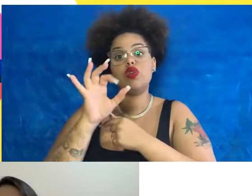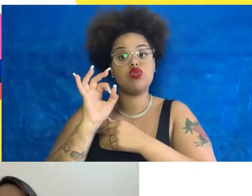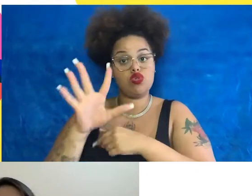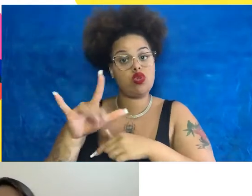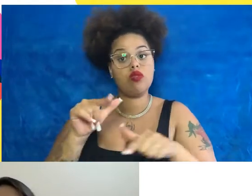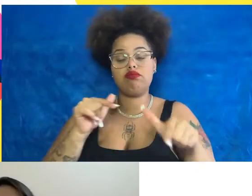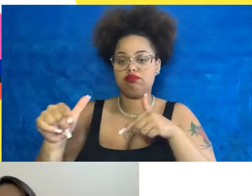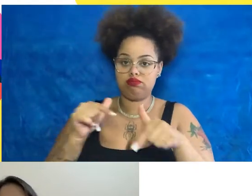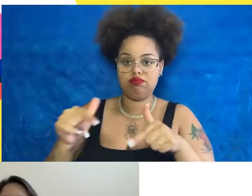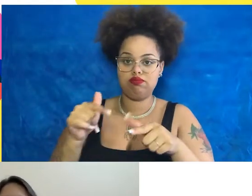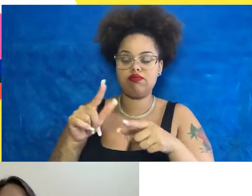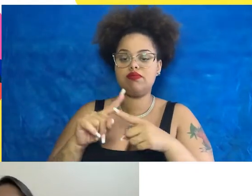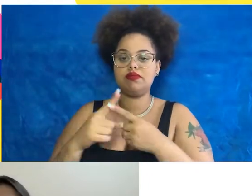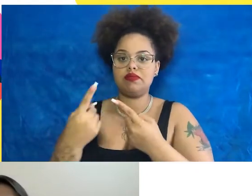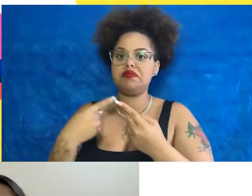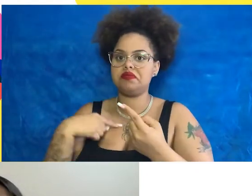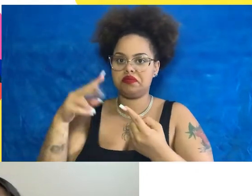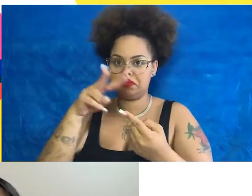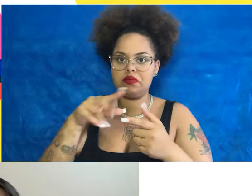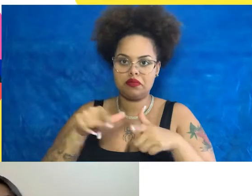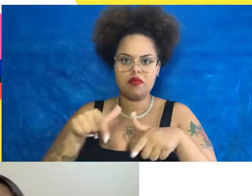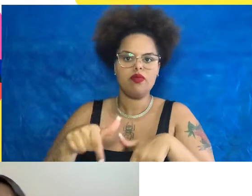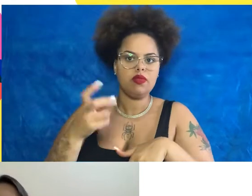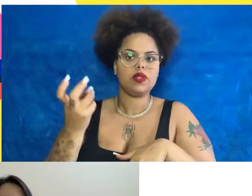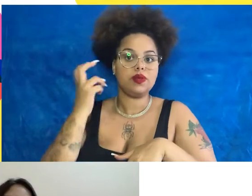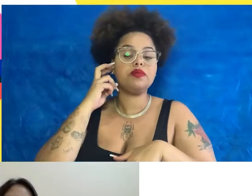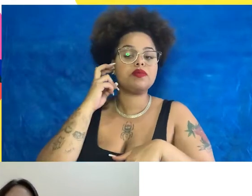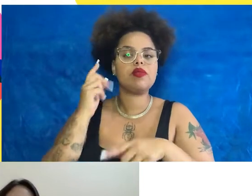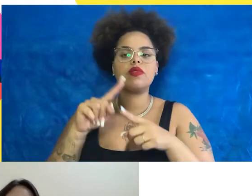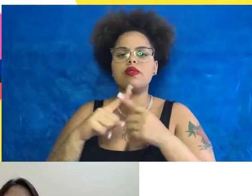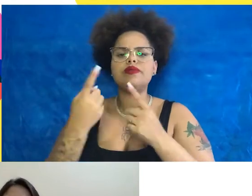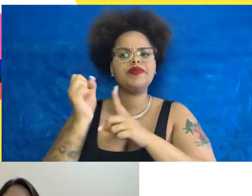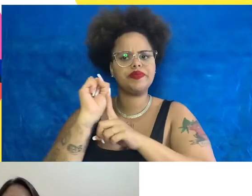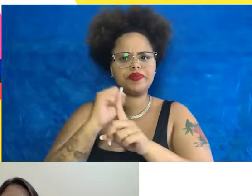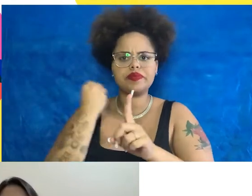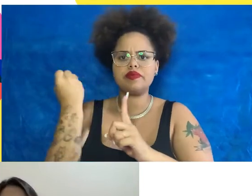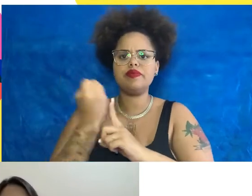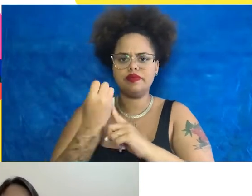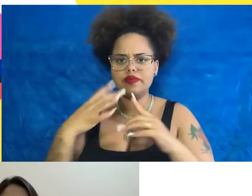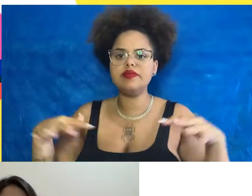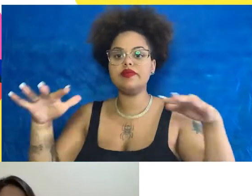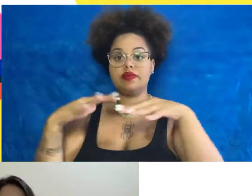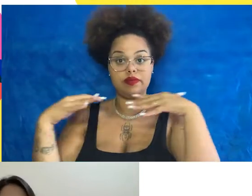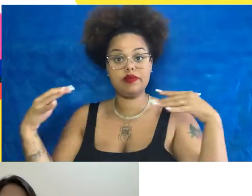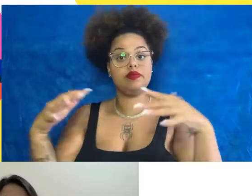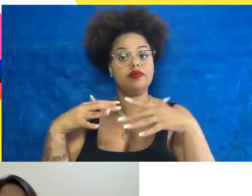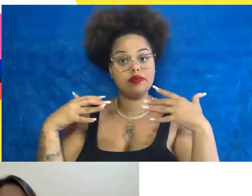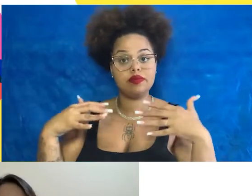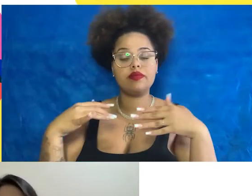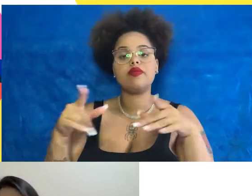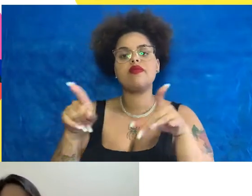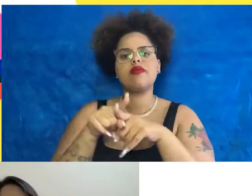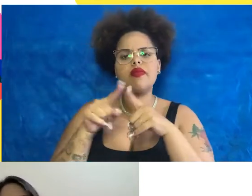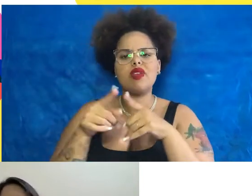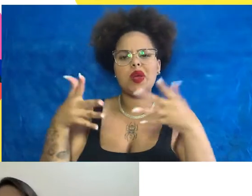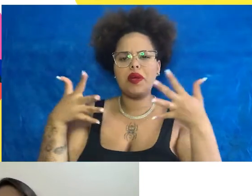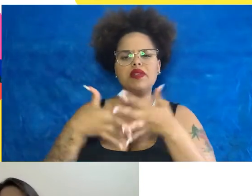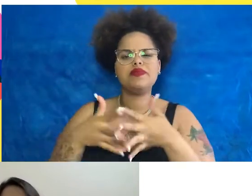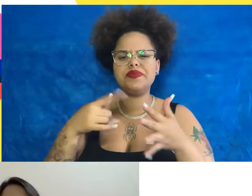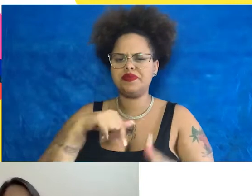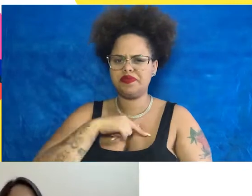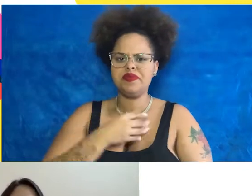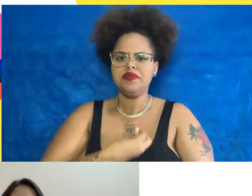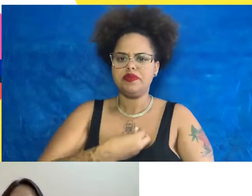mercado cultural, como é o que a gente está trabalhando aqui, mas na sociedade de uma forma geral, né? E também isso impacta as nossas